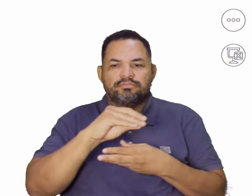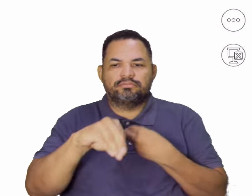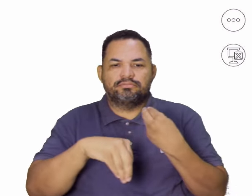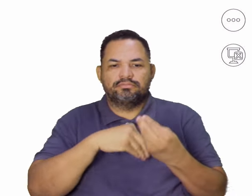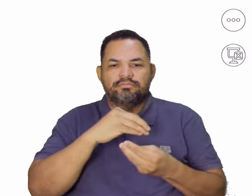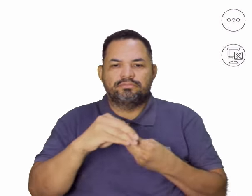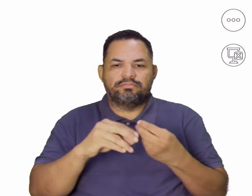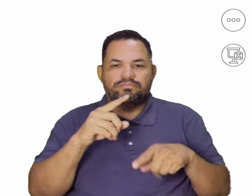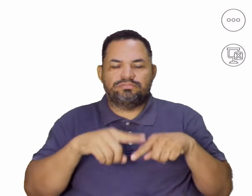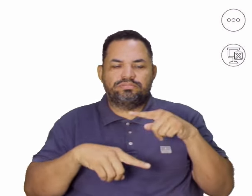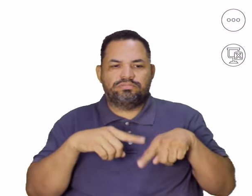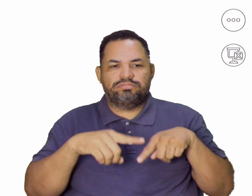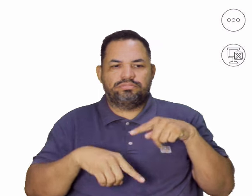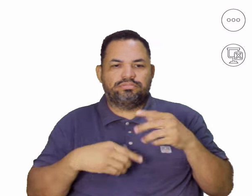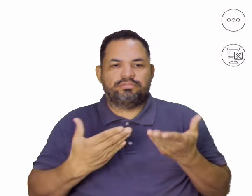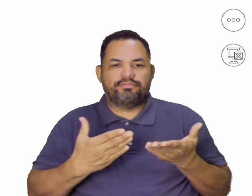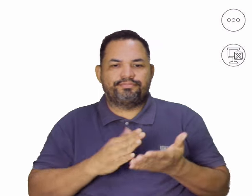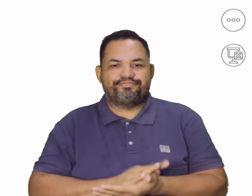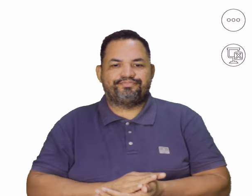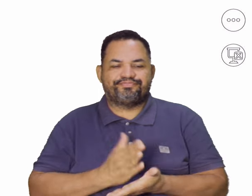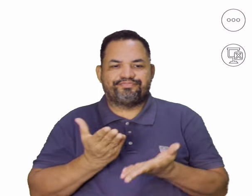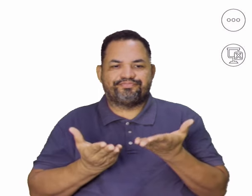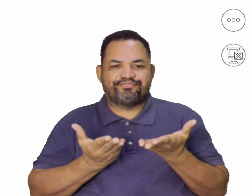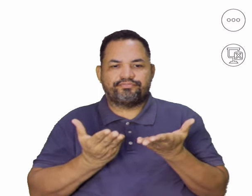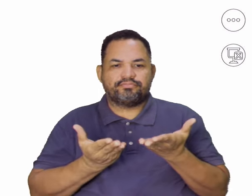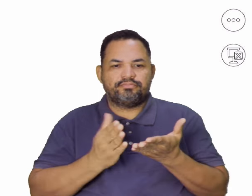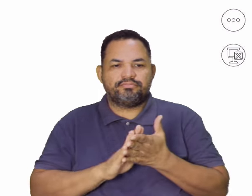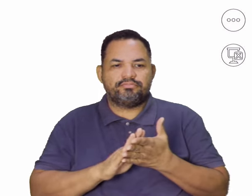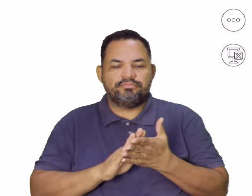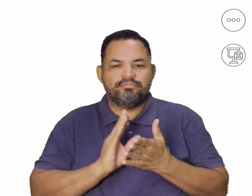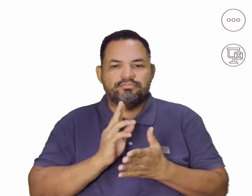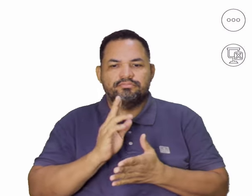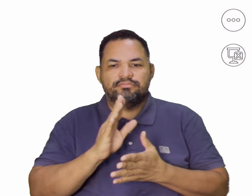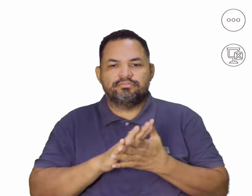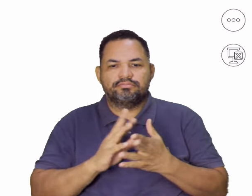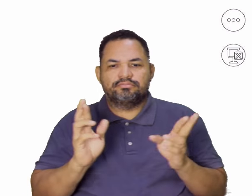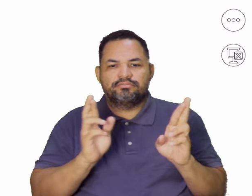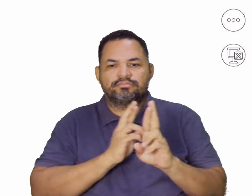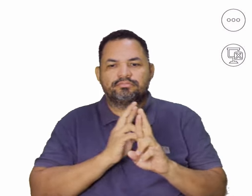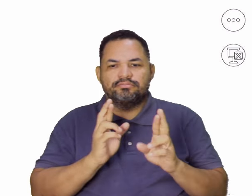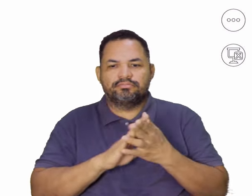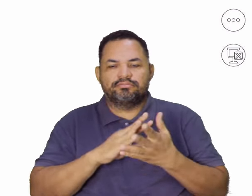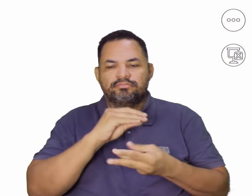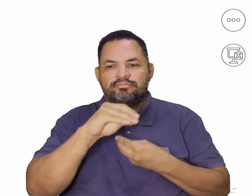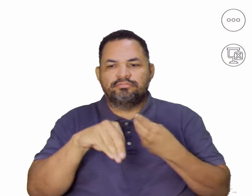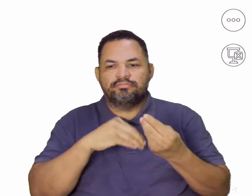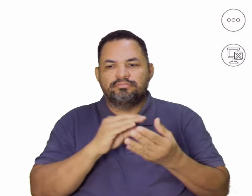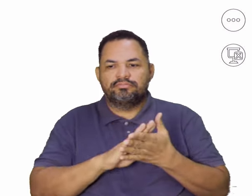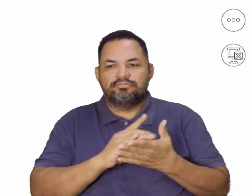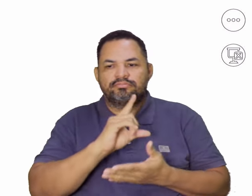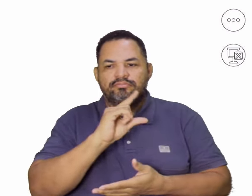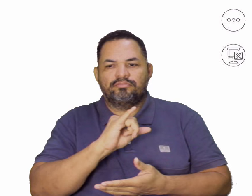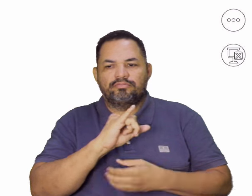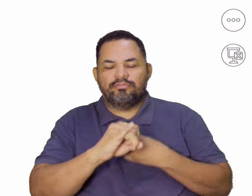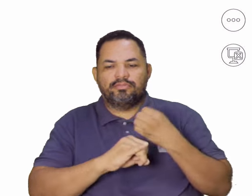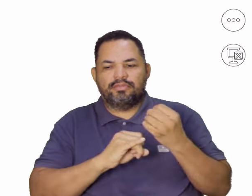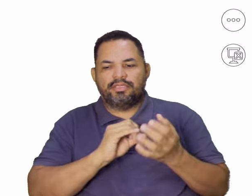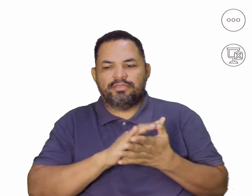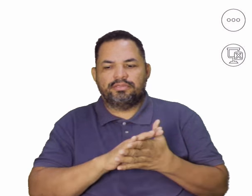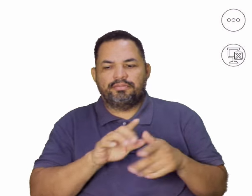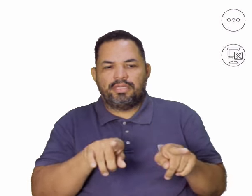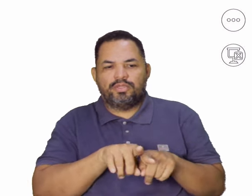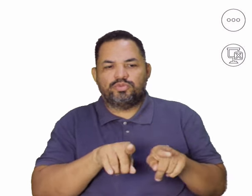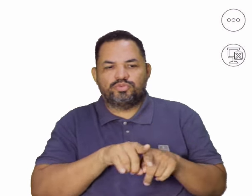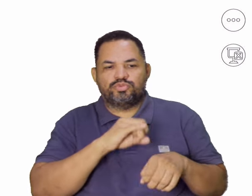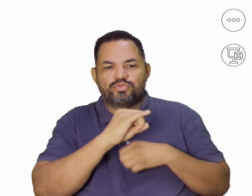de solubilidade A constante de equilíbrio que relaciona um soluto pouco voltil e seu os